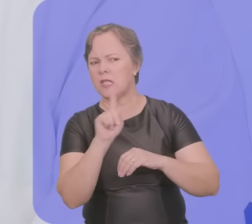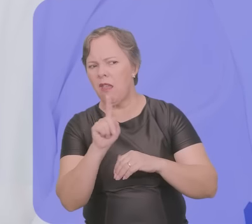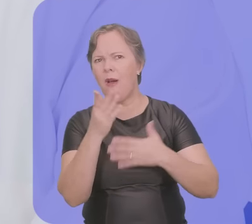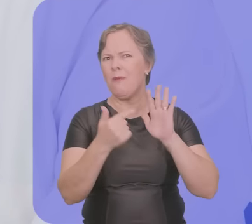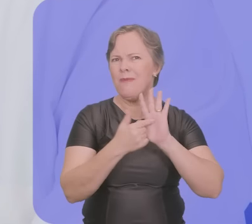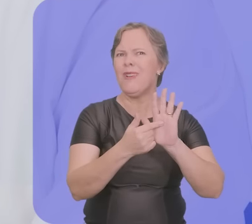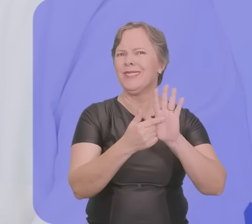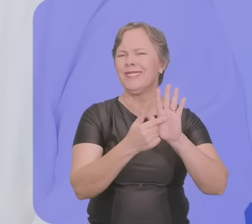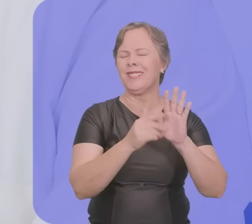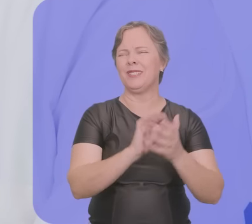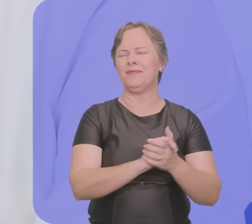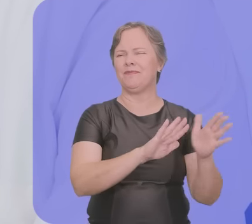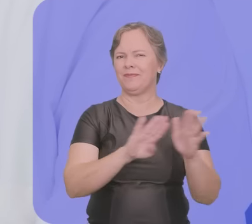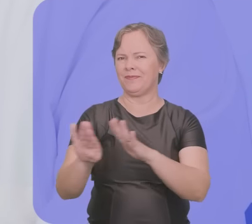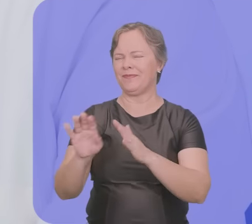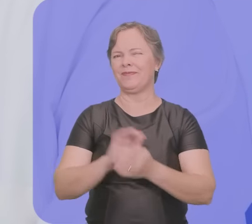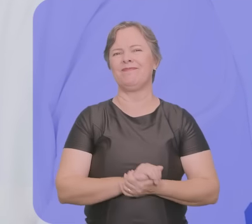recebi também